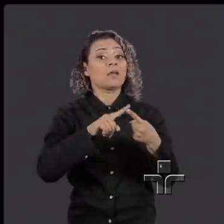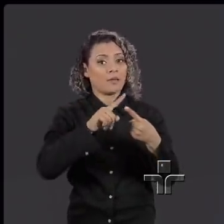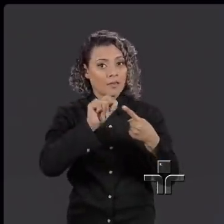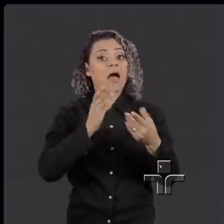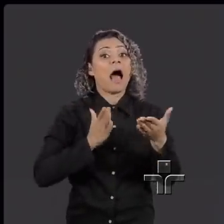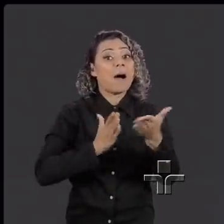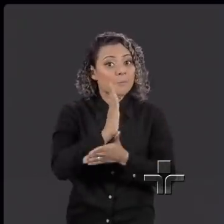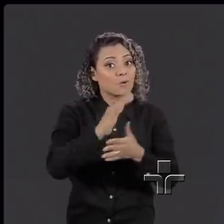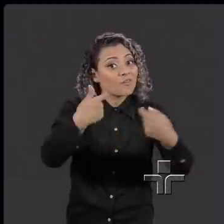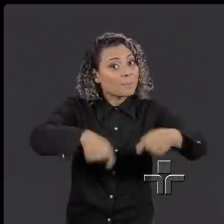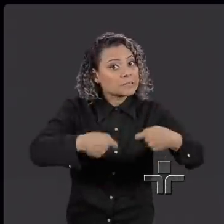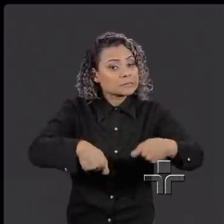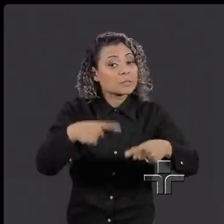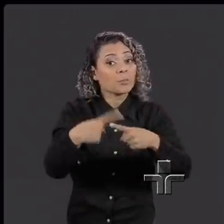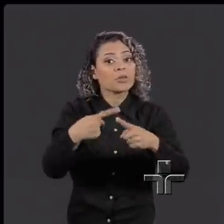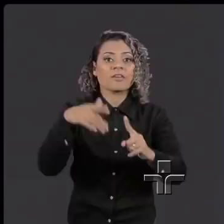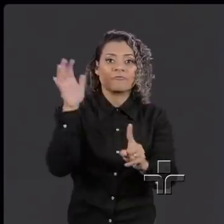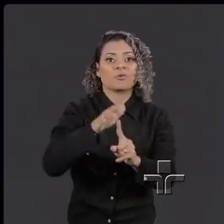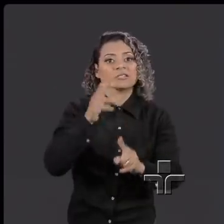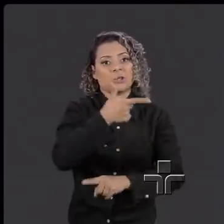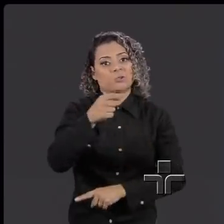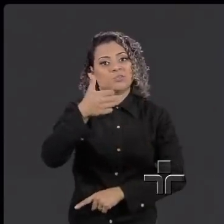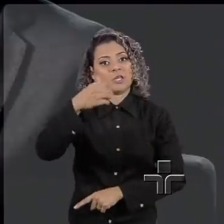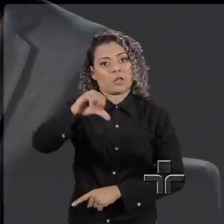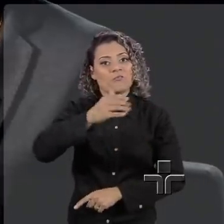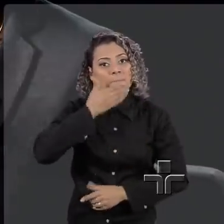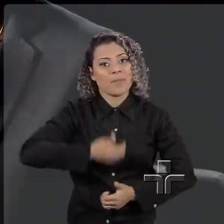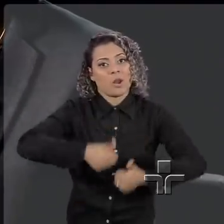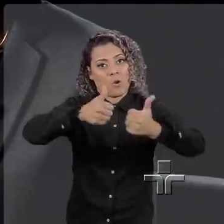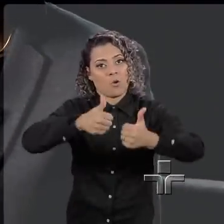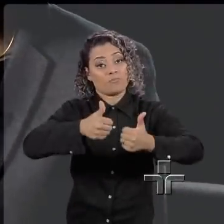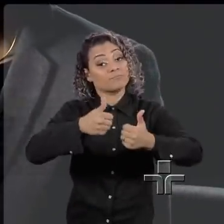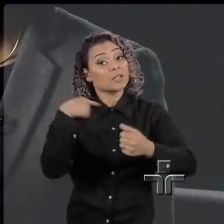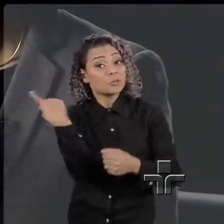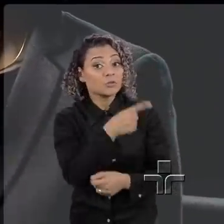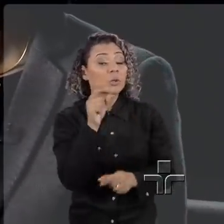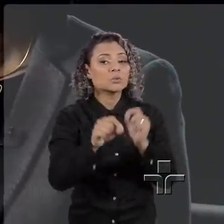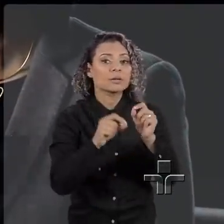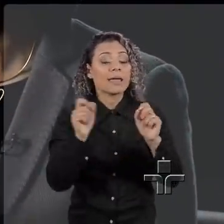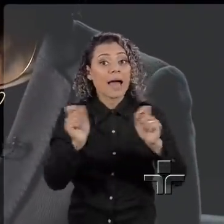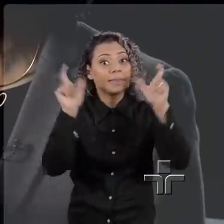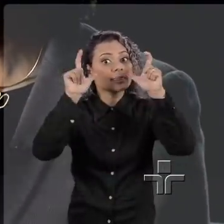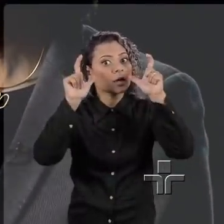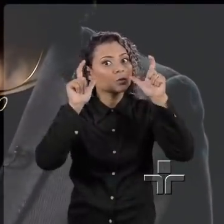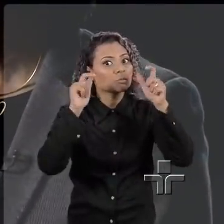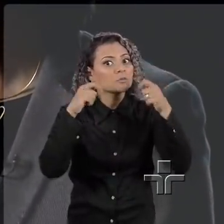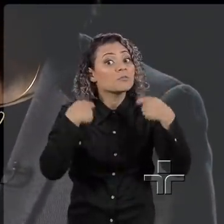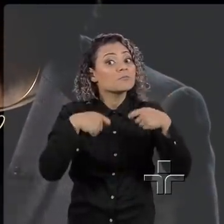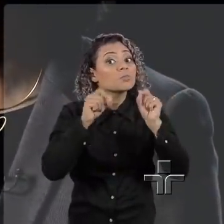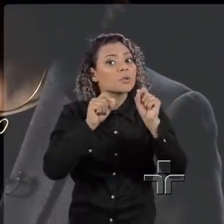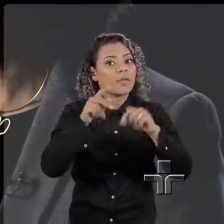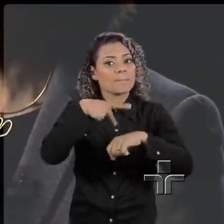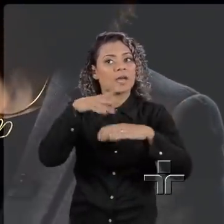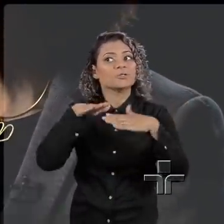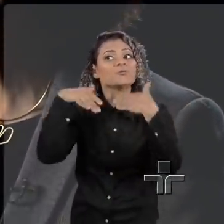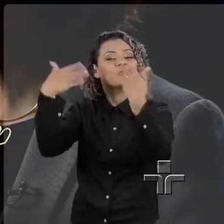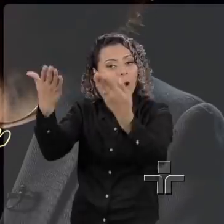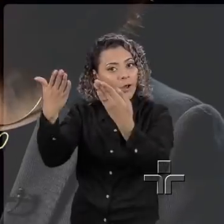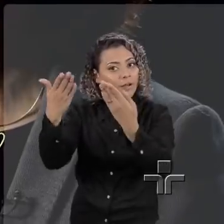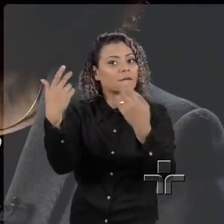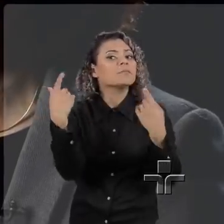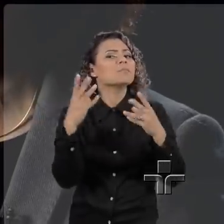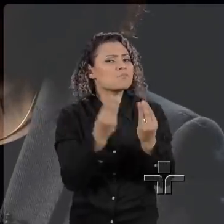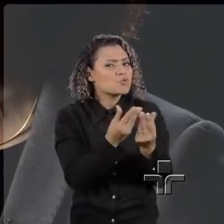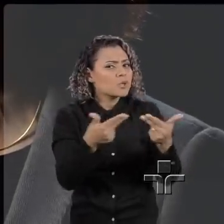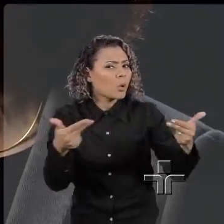fazer toda a diferença no ano de 2019, e a gente vai ter que ficar atento ao que está acontecendo no cenário externo. Tem muita